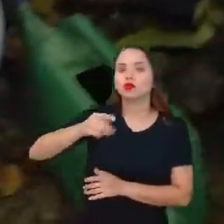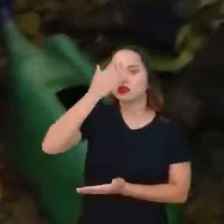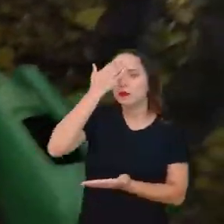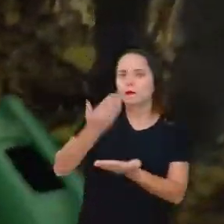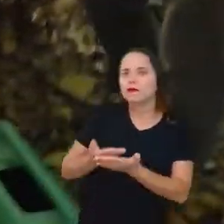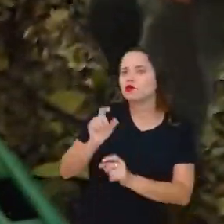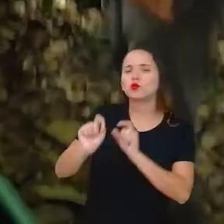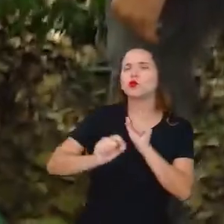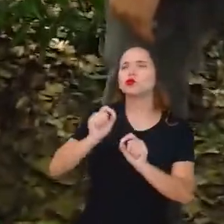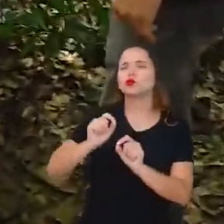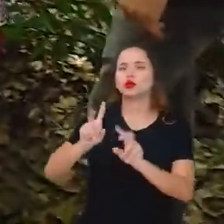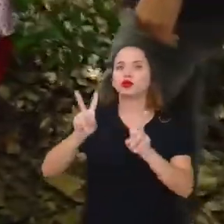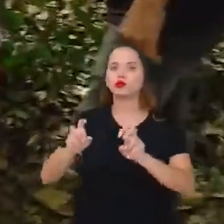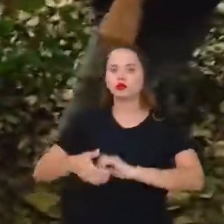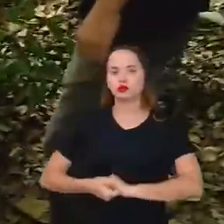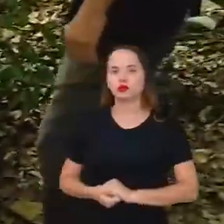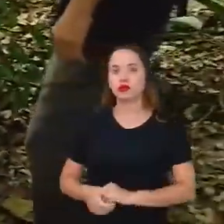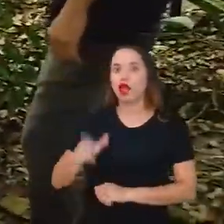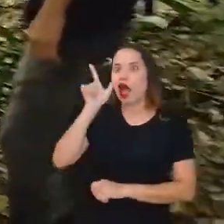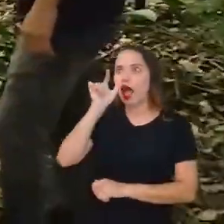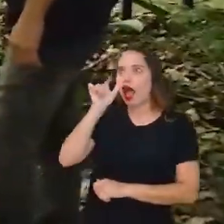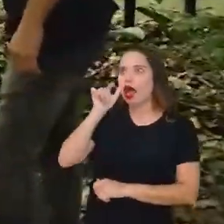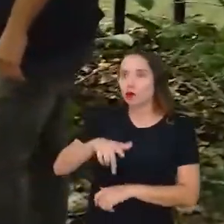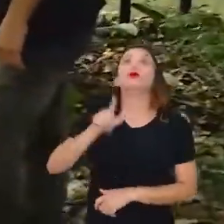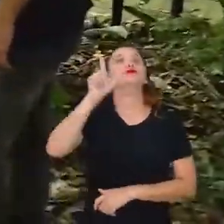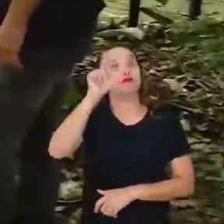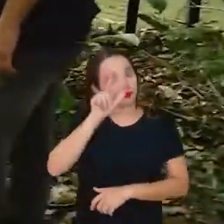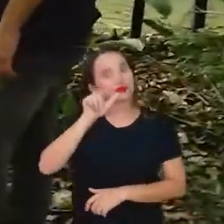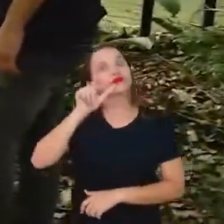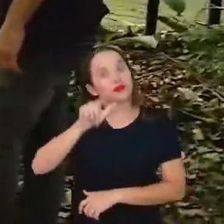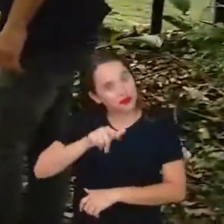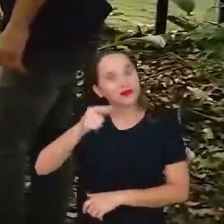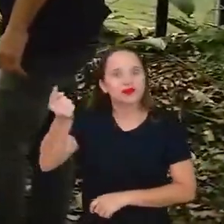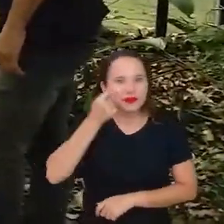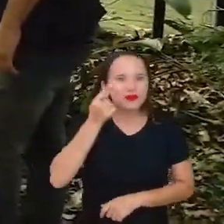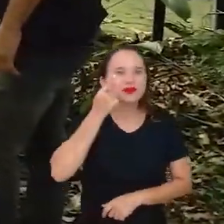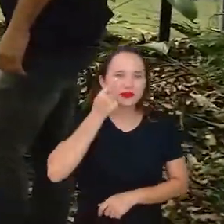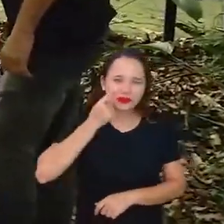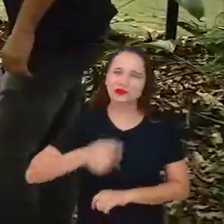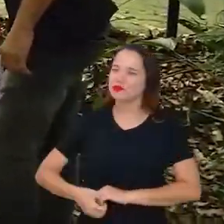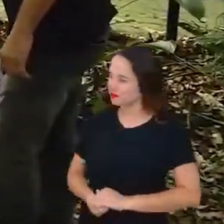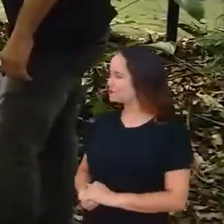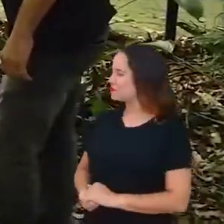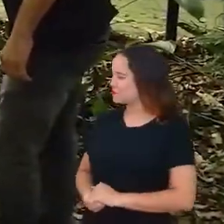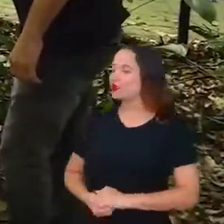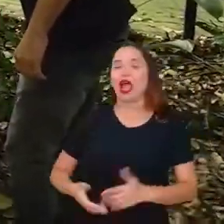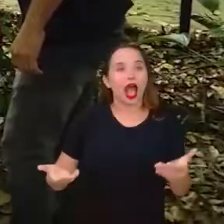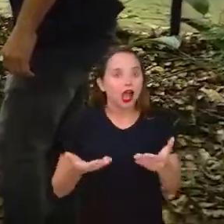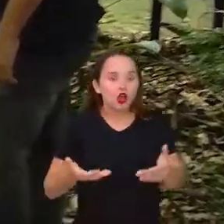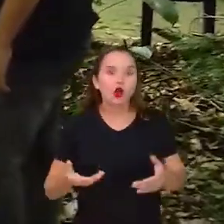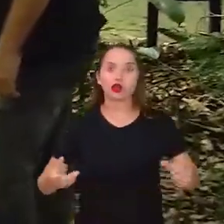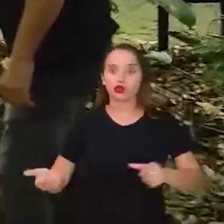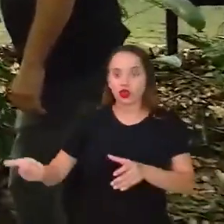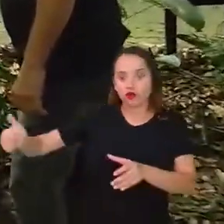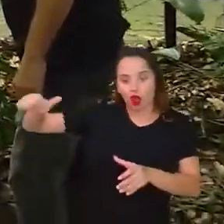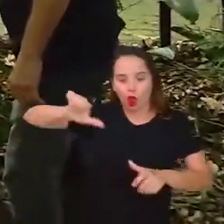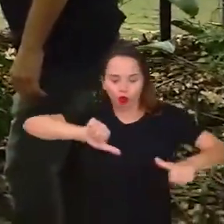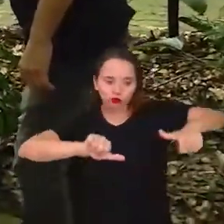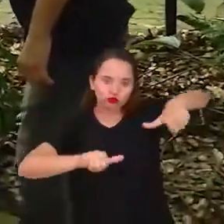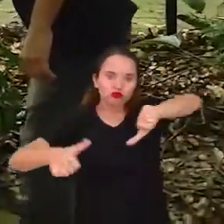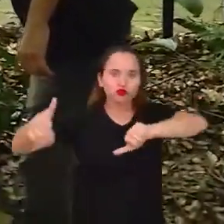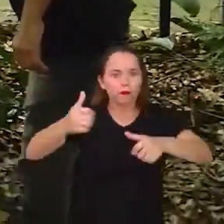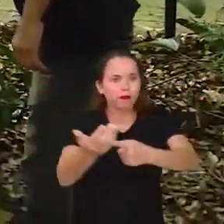precisa água Olha só minha gente a gente vai colocar